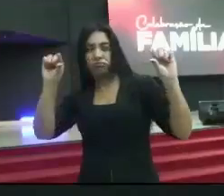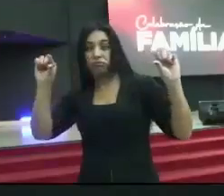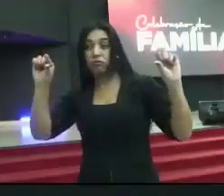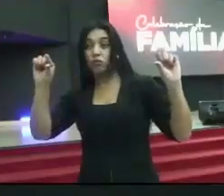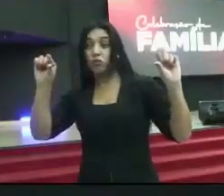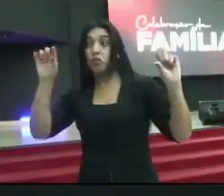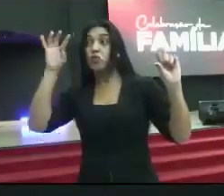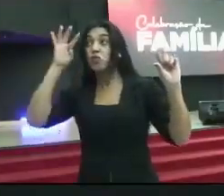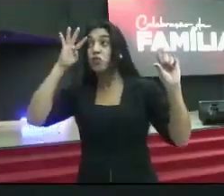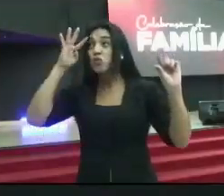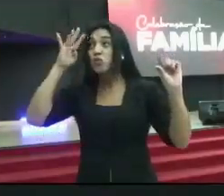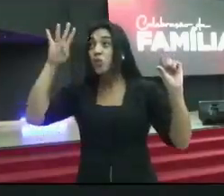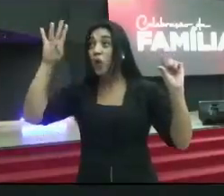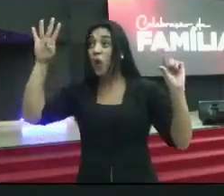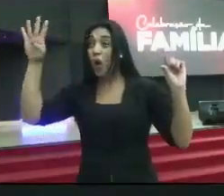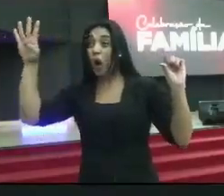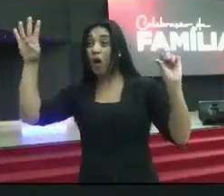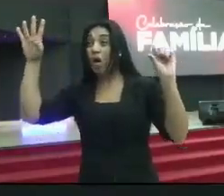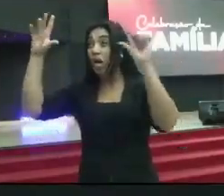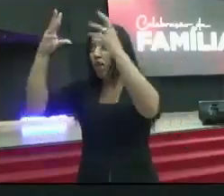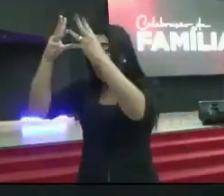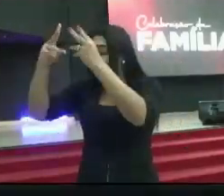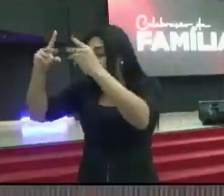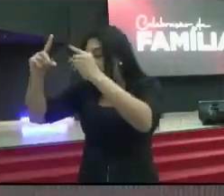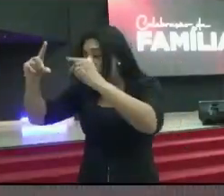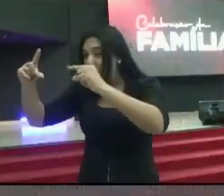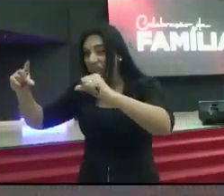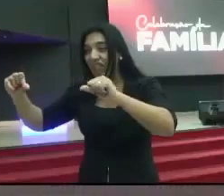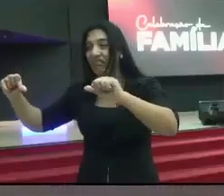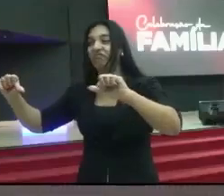dos sonhos despedaçados